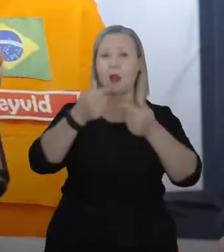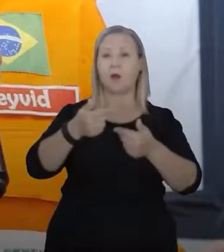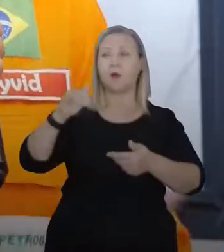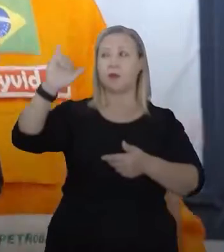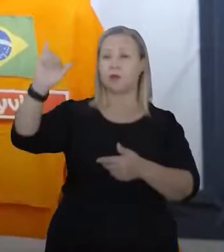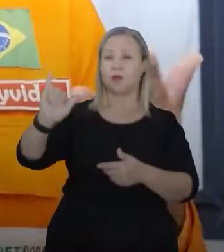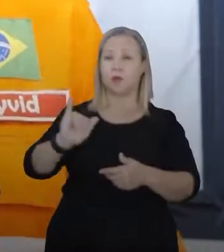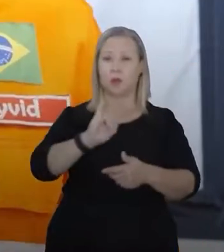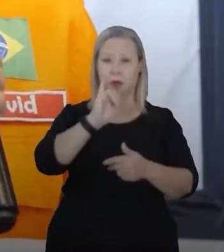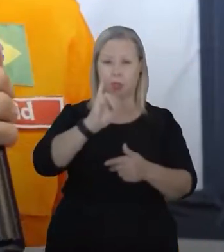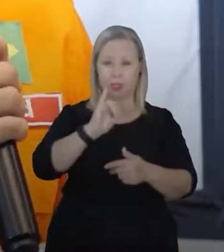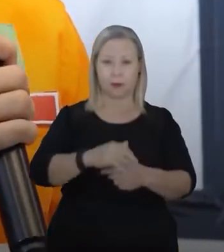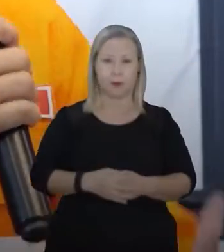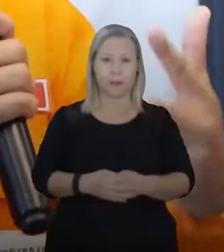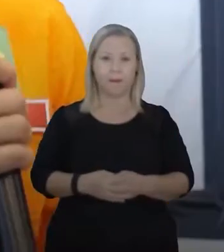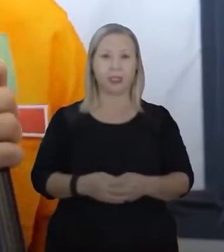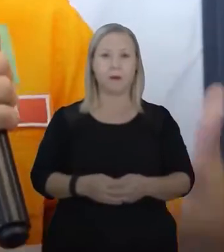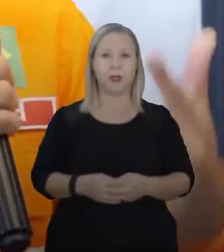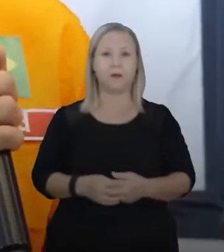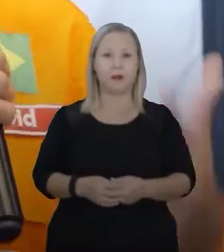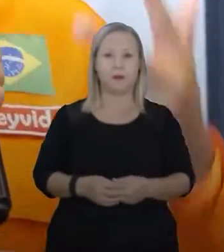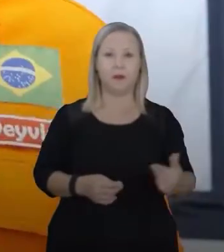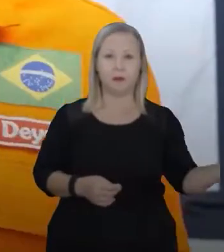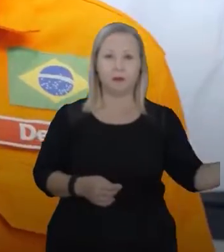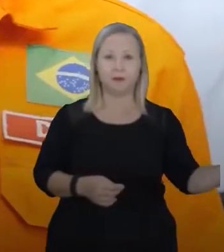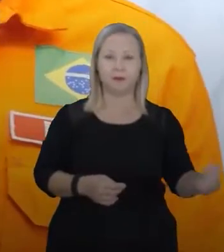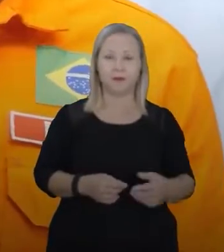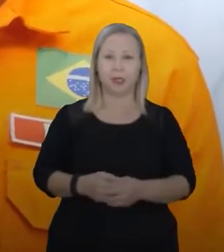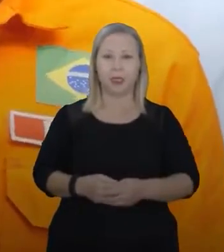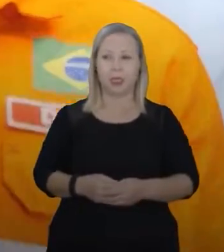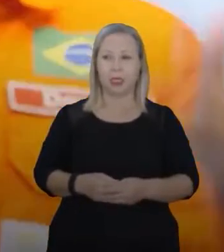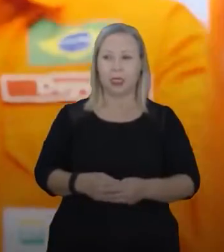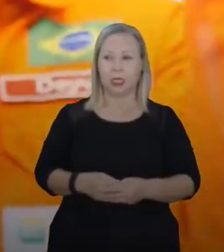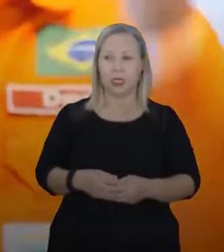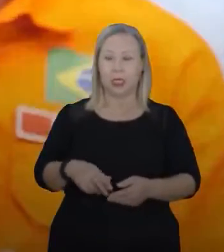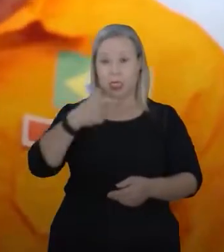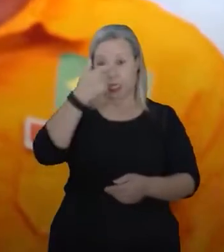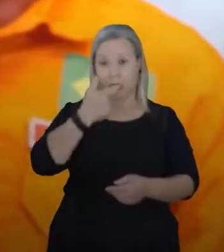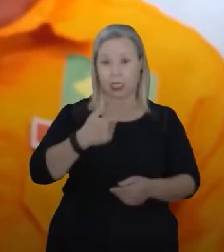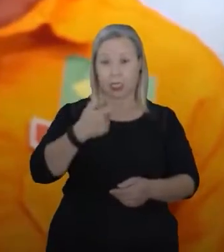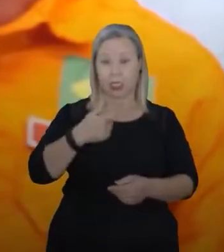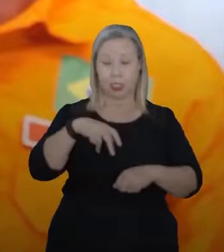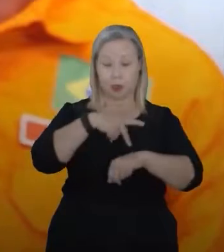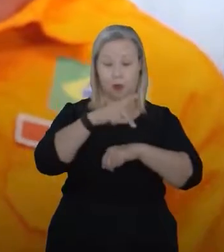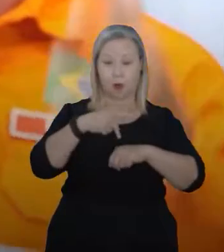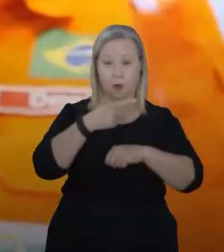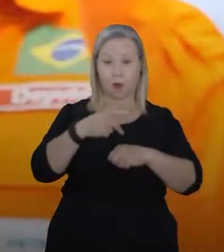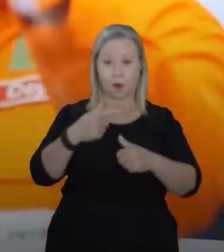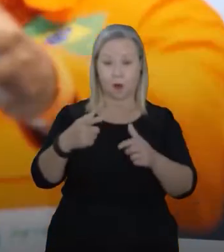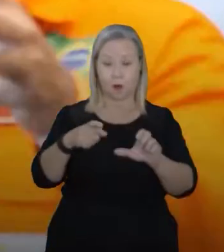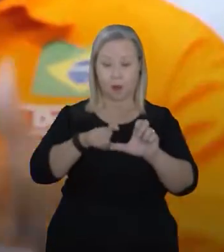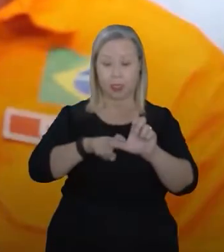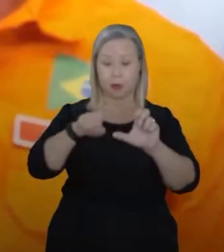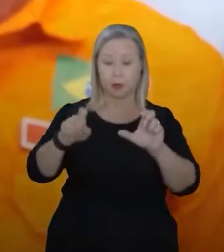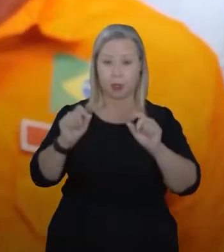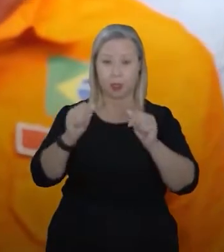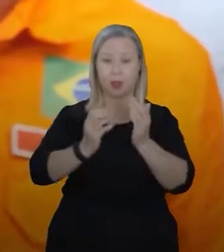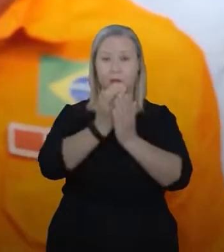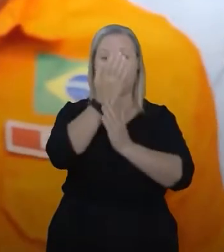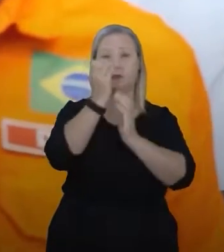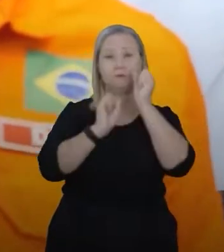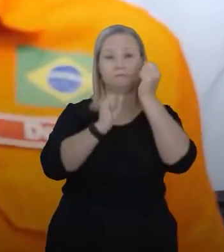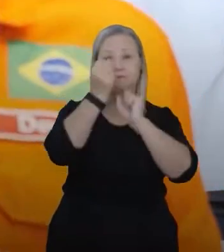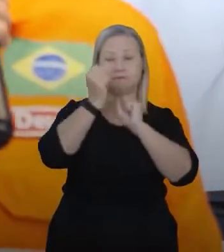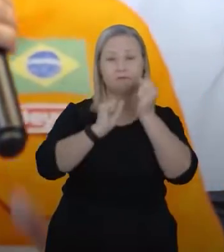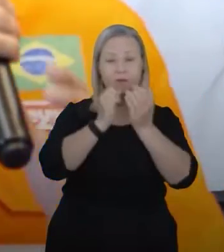importação não faz sentido algum porque somos um país autossuficiente de petróleo temos refinarias para refinar esse petróleo e entregar esses derivados